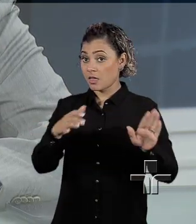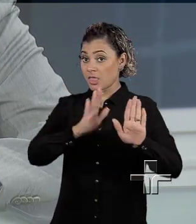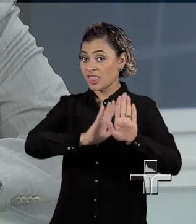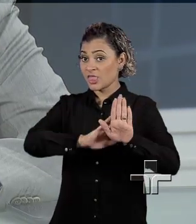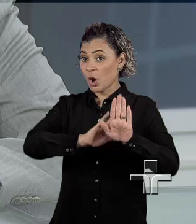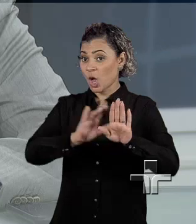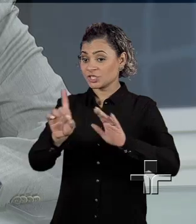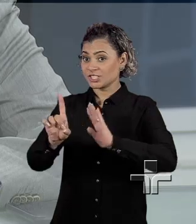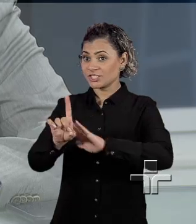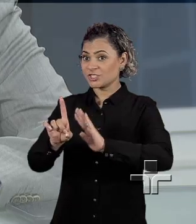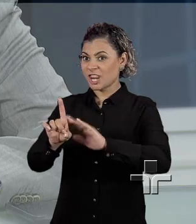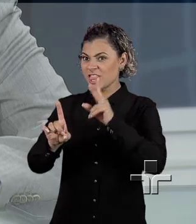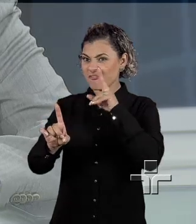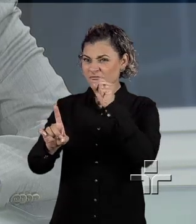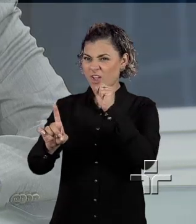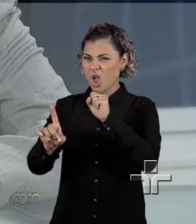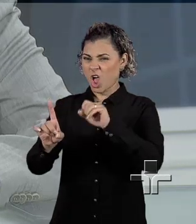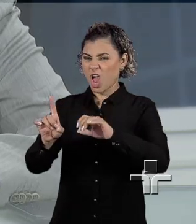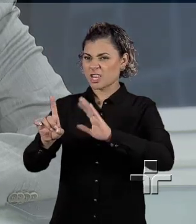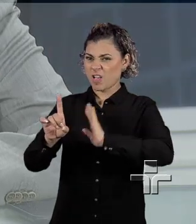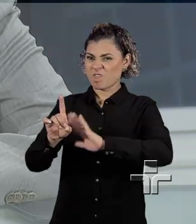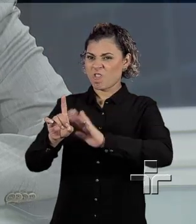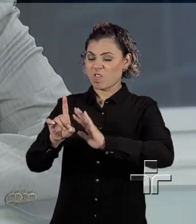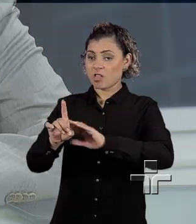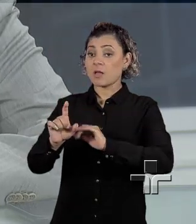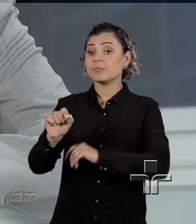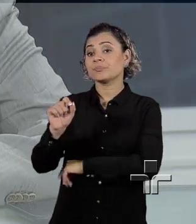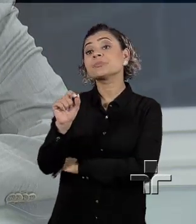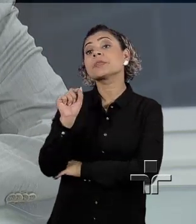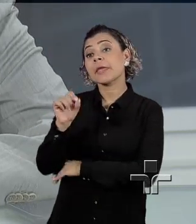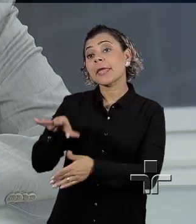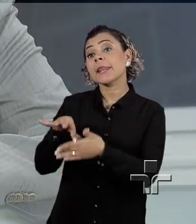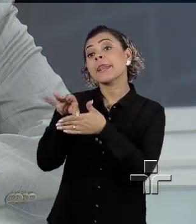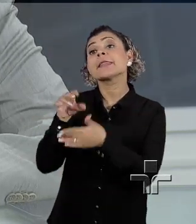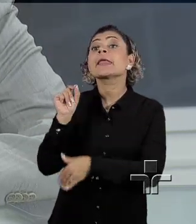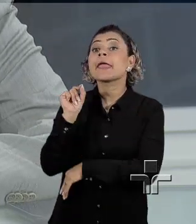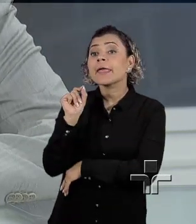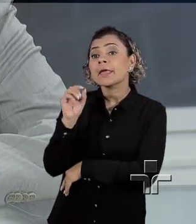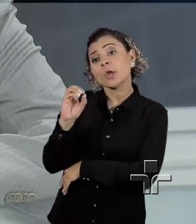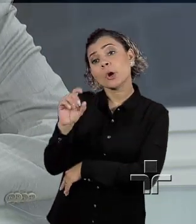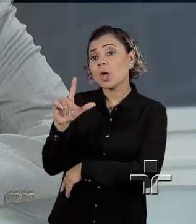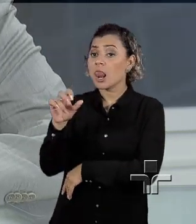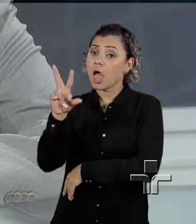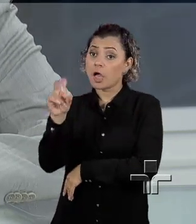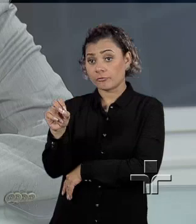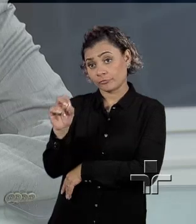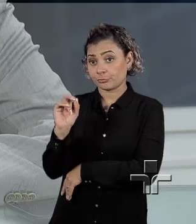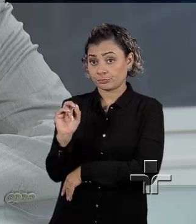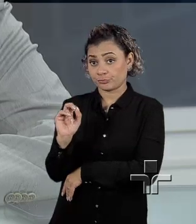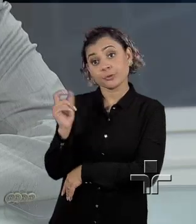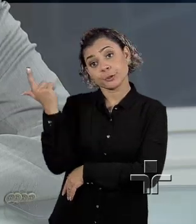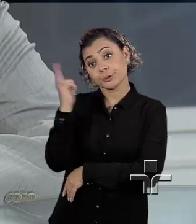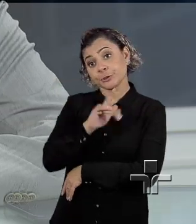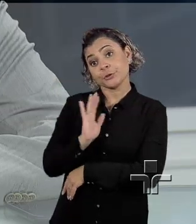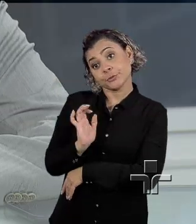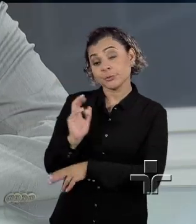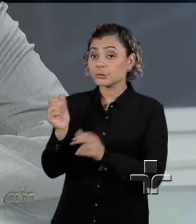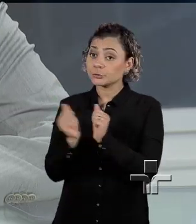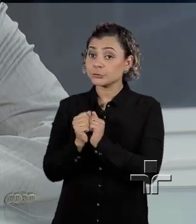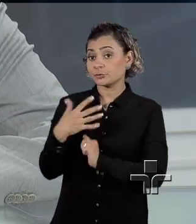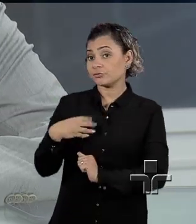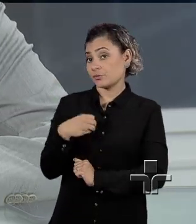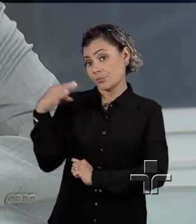direita, extrema-direita, chefiada pelo guru Olavo de Carvalho, ganhou a parada, juntamente com os filhos do